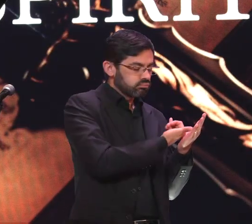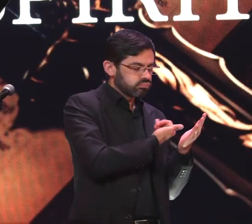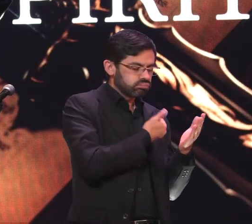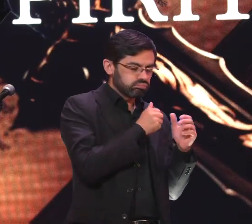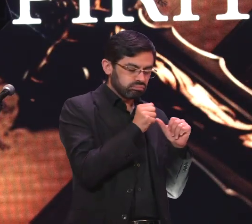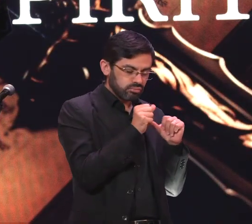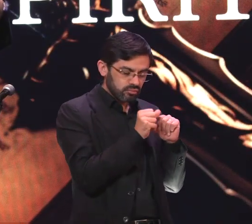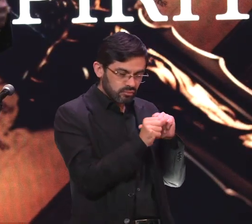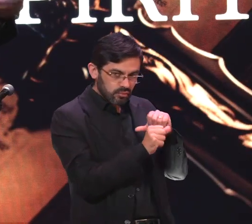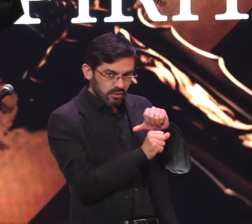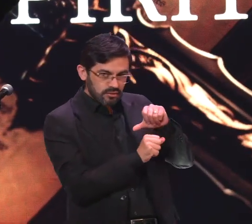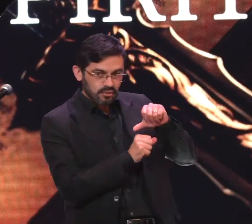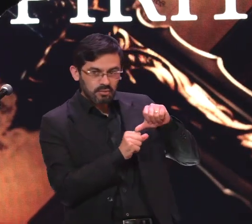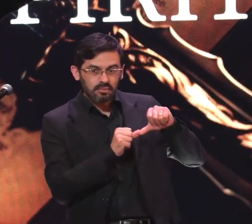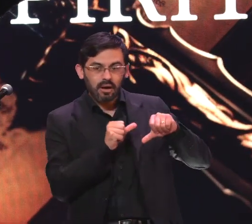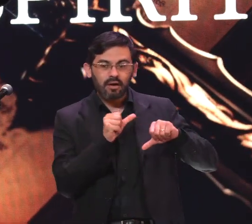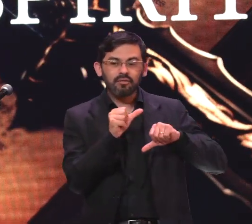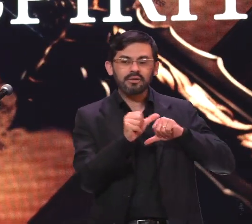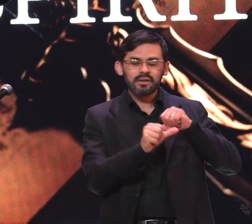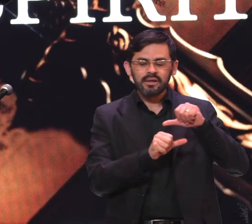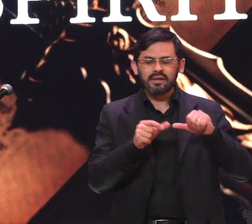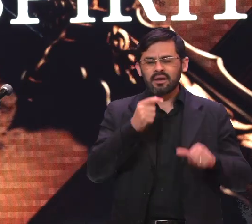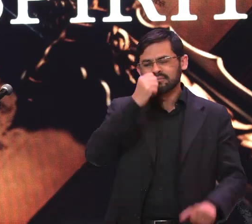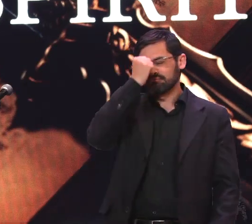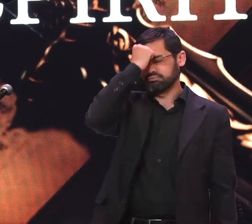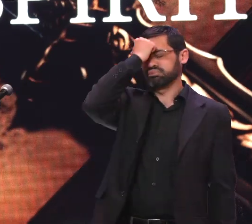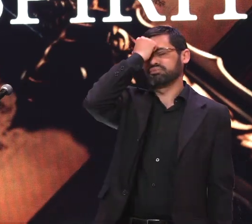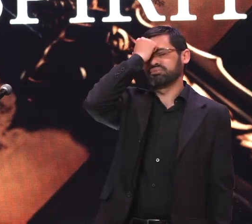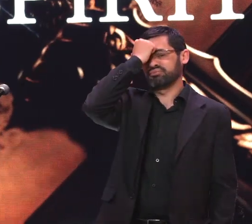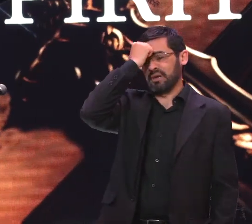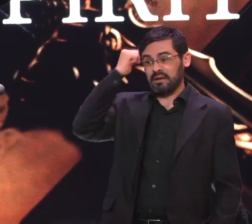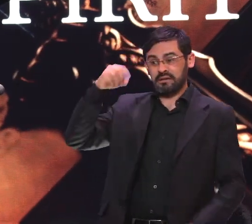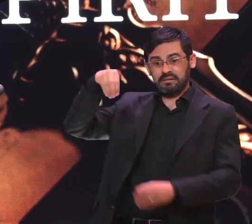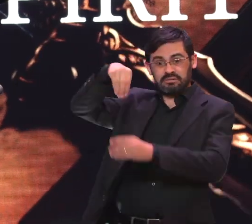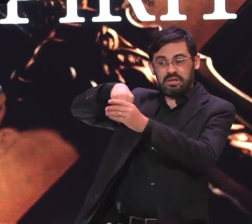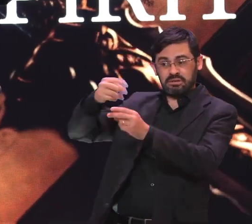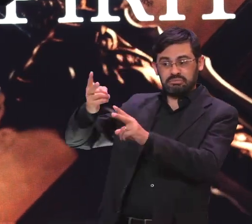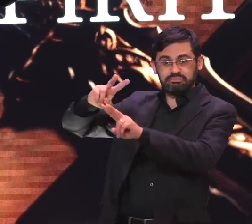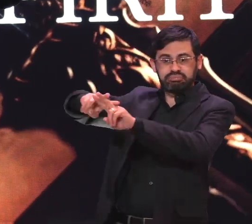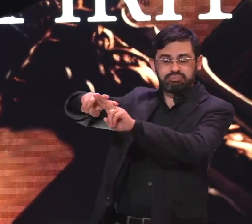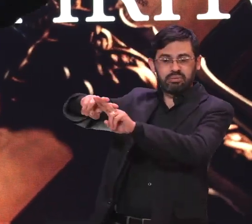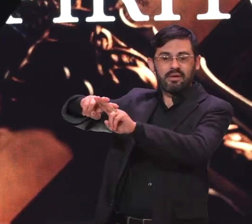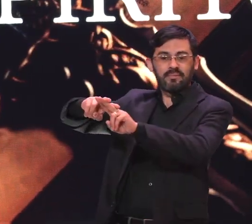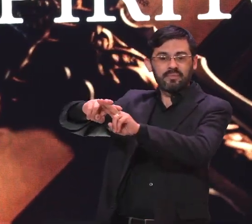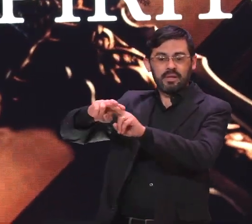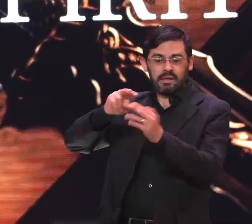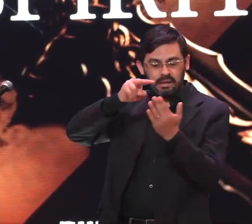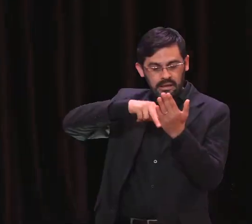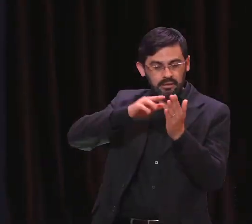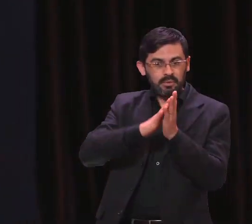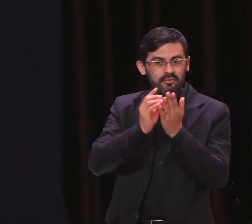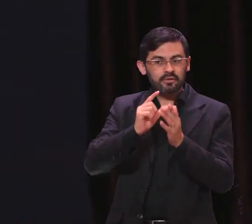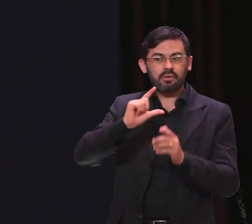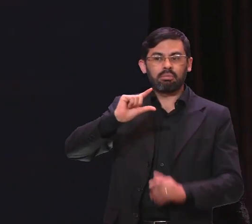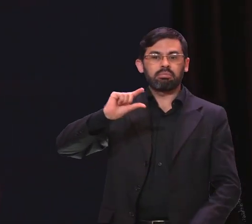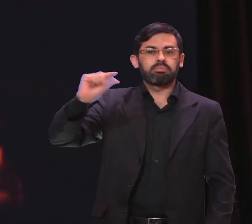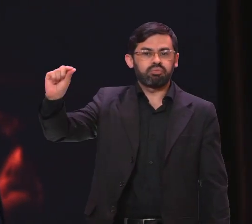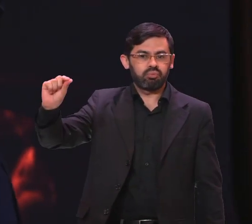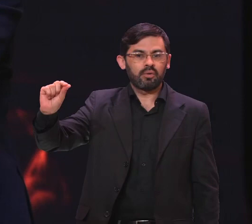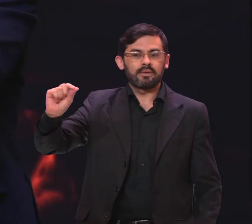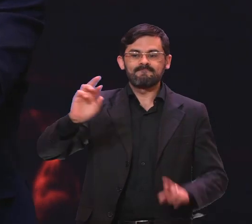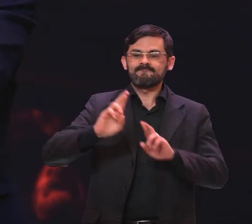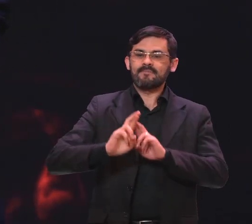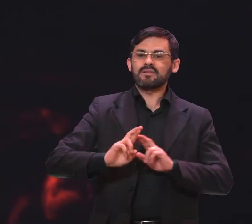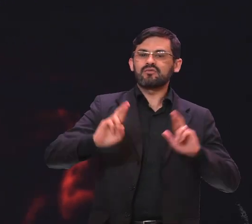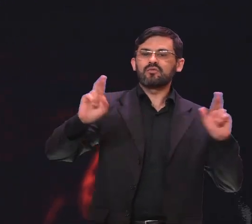no seu coração. Aquele homem se converte sozinho na cadeia, lendo a Bíblia. Quando ele sai, ele já não é o